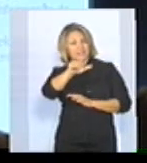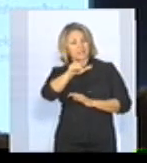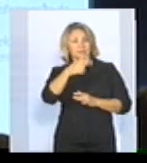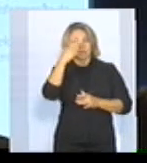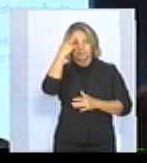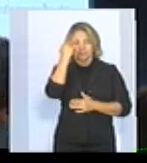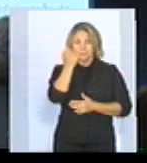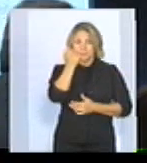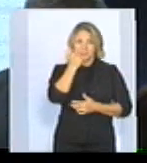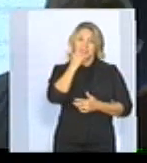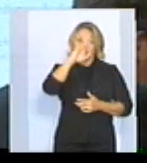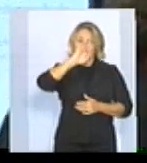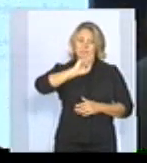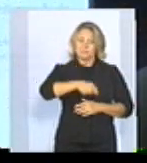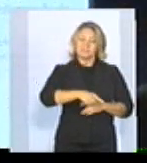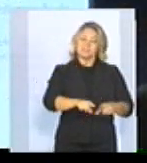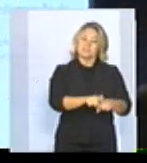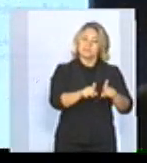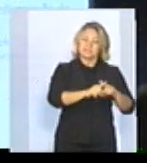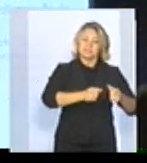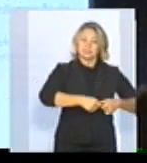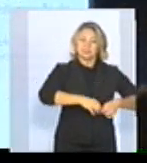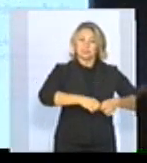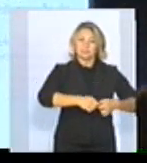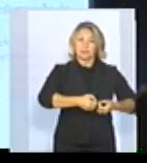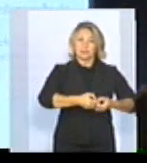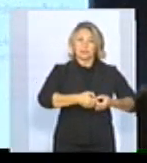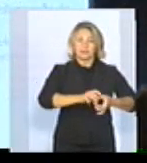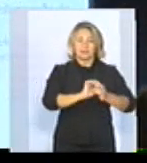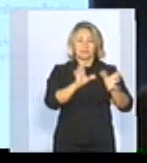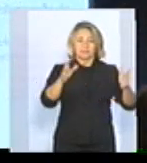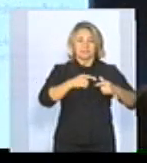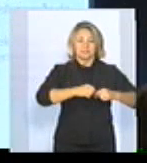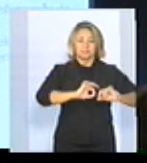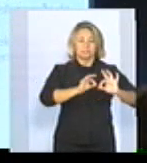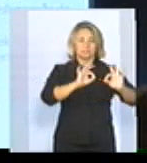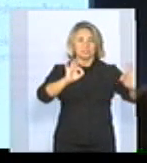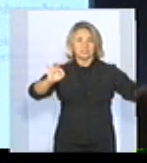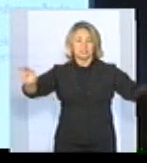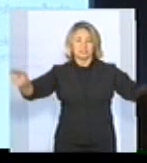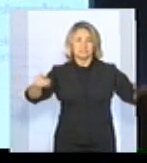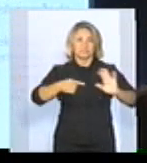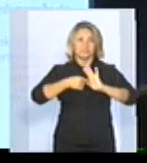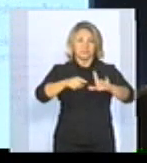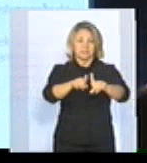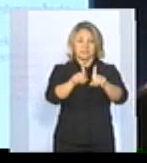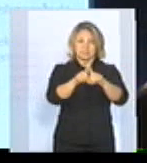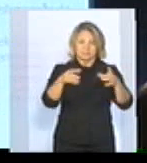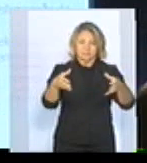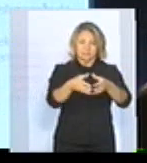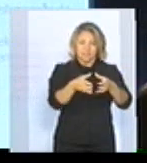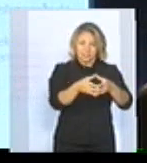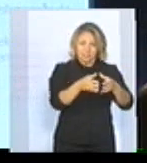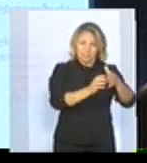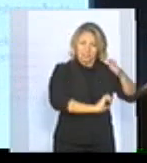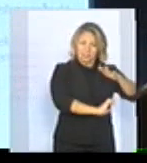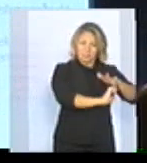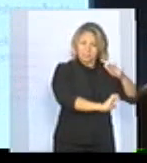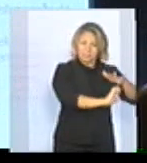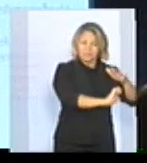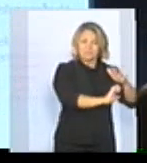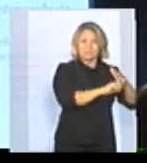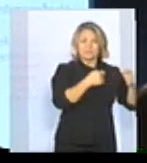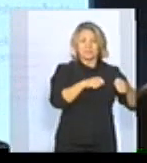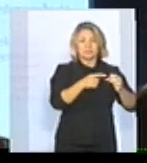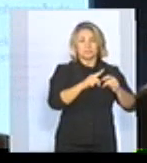rede de decodificador de propriedade do assinante e ainda no parágrafo único, coloca que a operadora deve manter no seu sítio a lista de todos